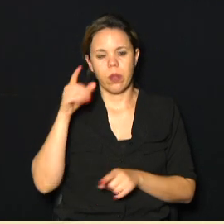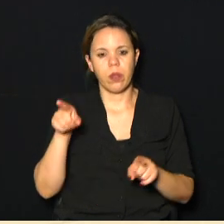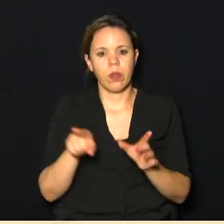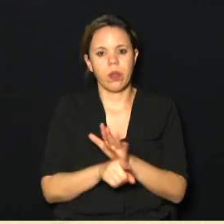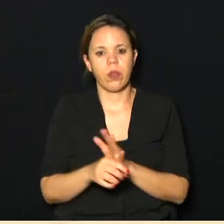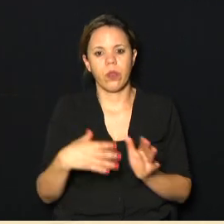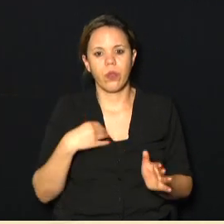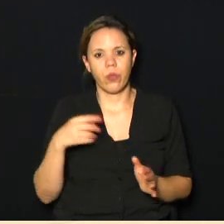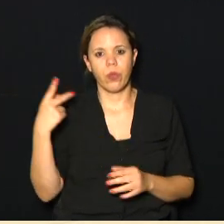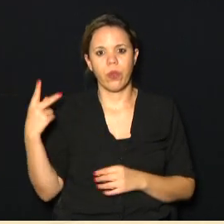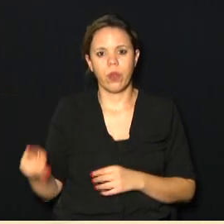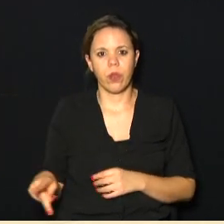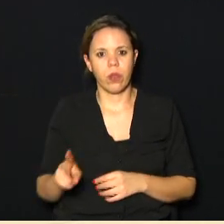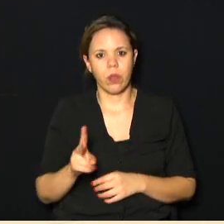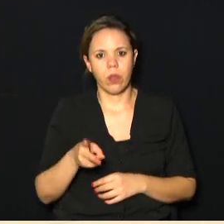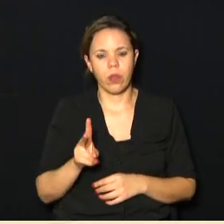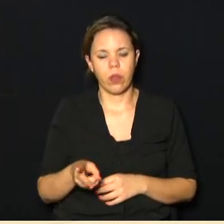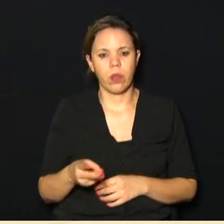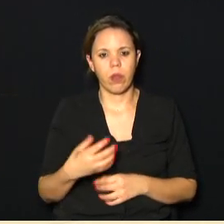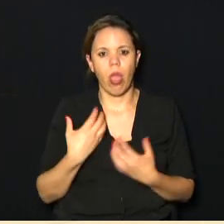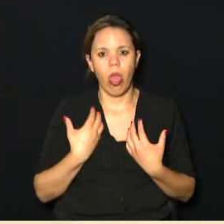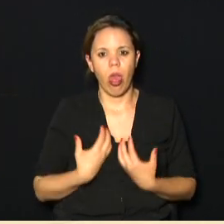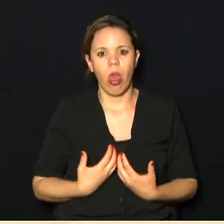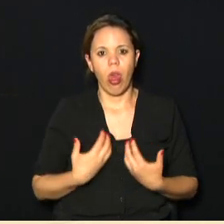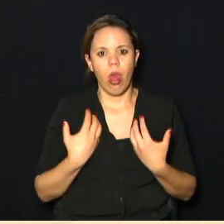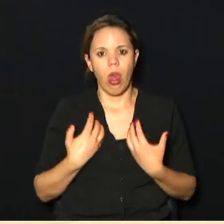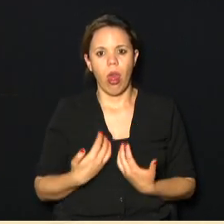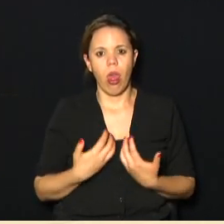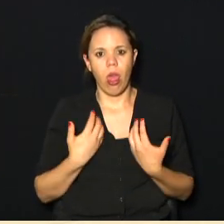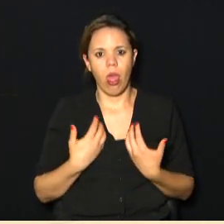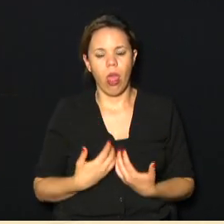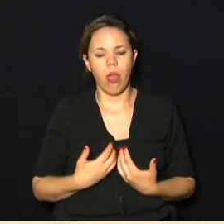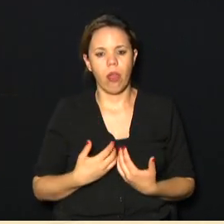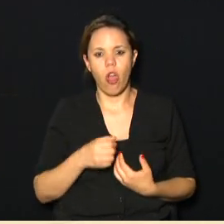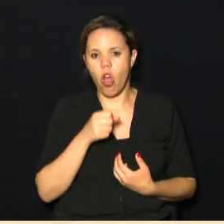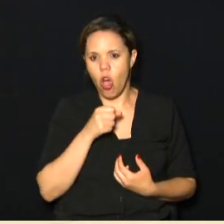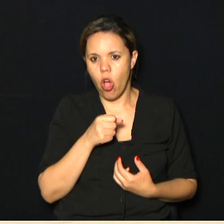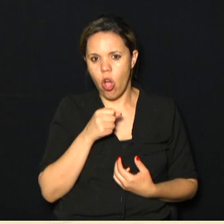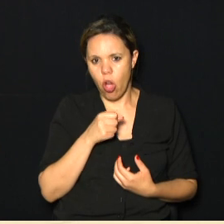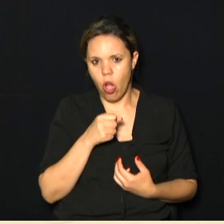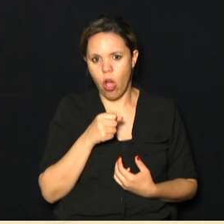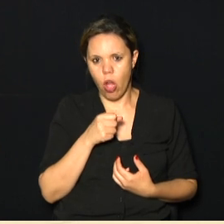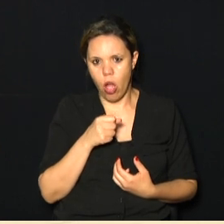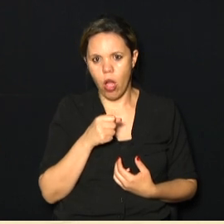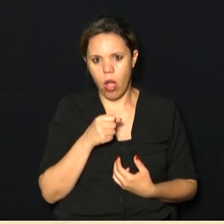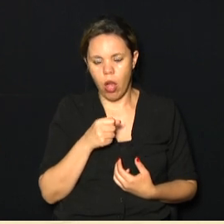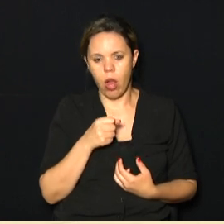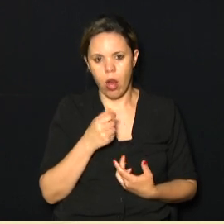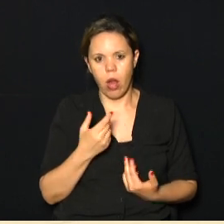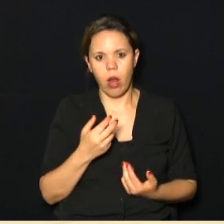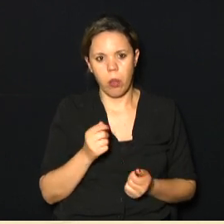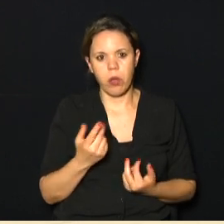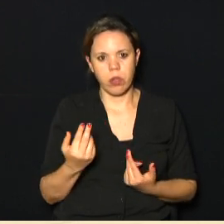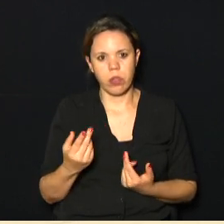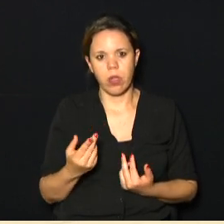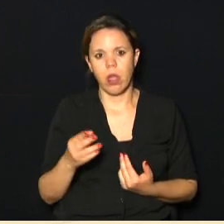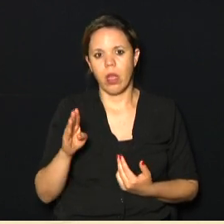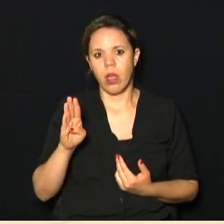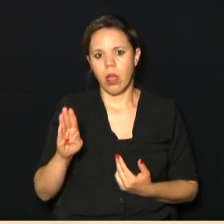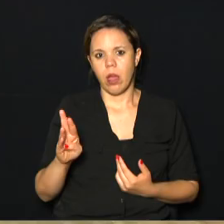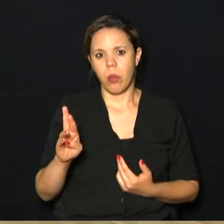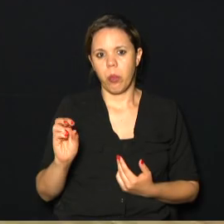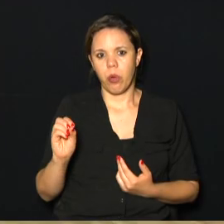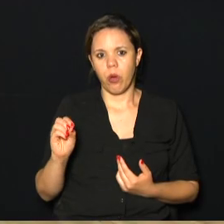perguntando que o filho dela sempre se sente cansado e também com tosse. Isso pode ser uma bronquite?